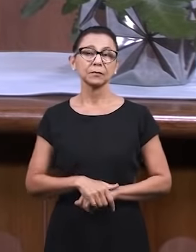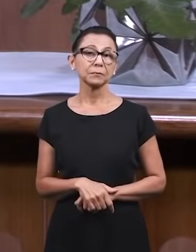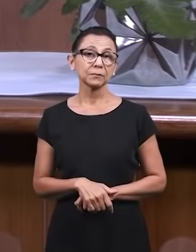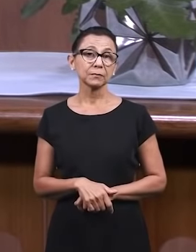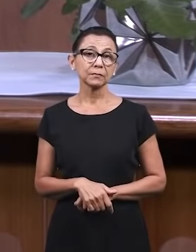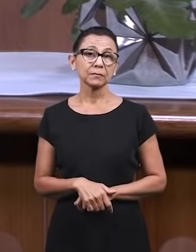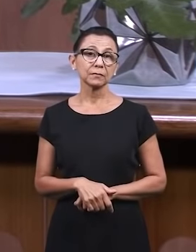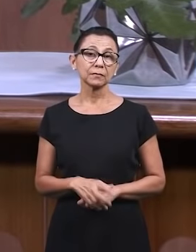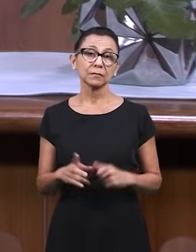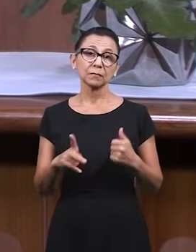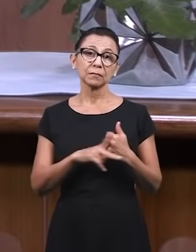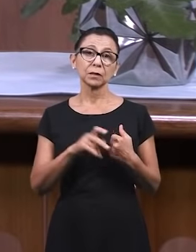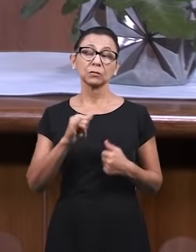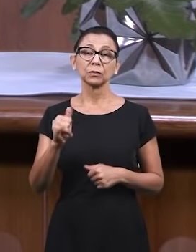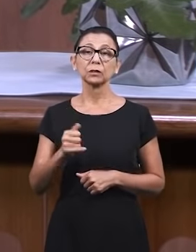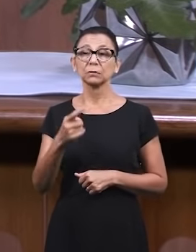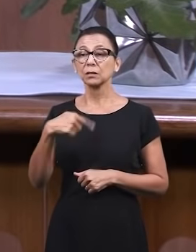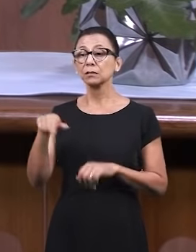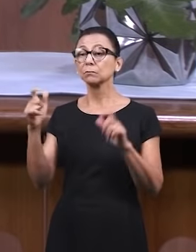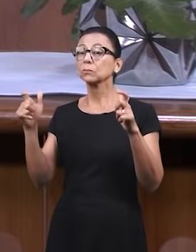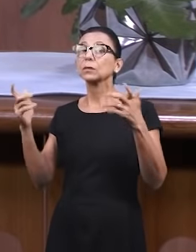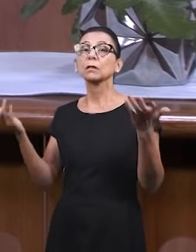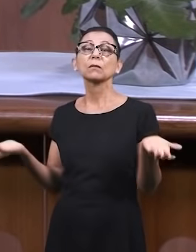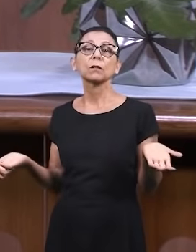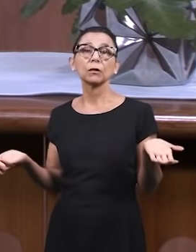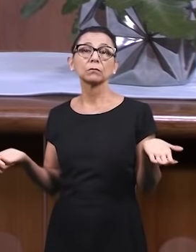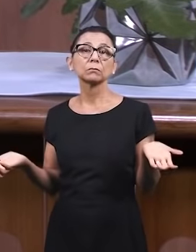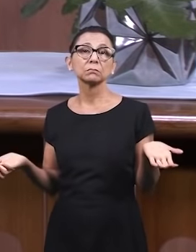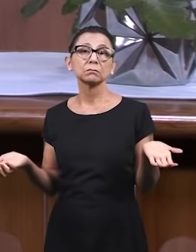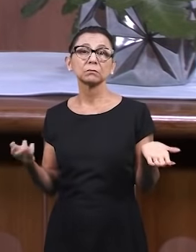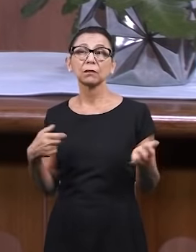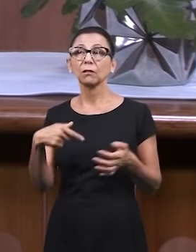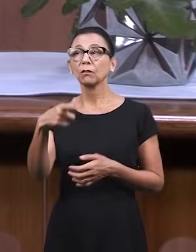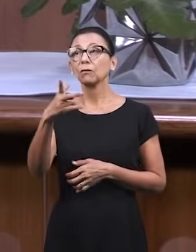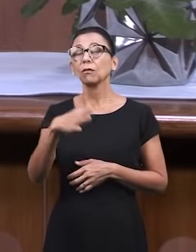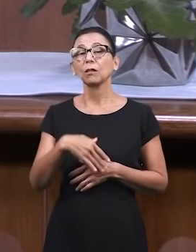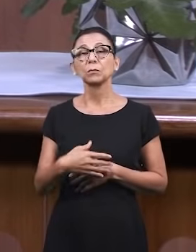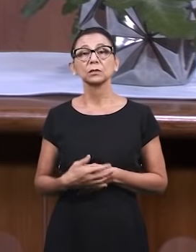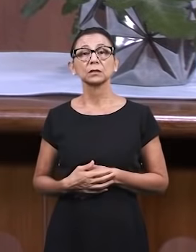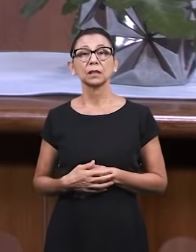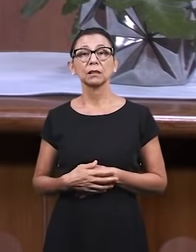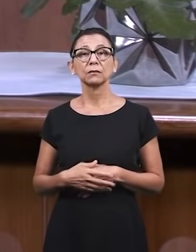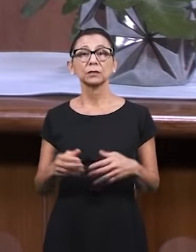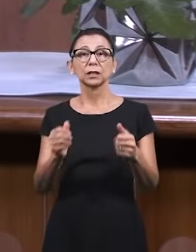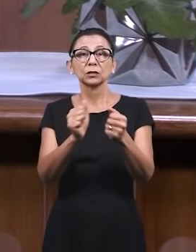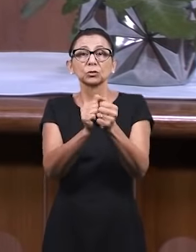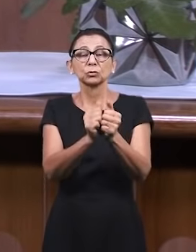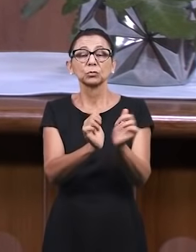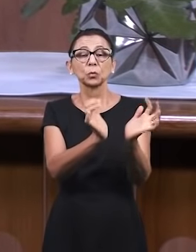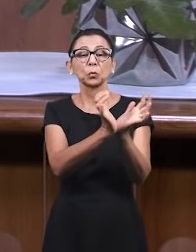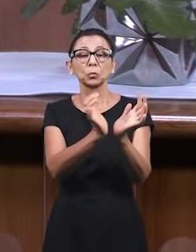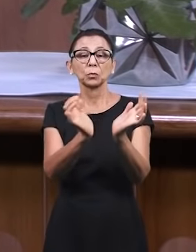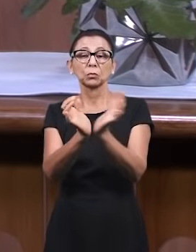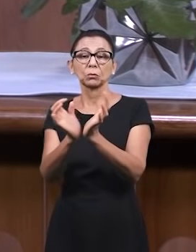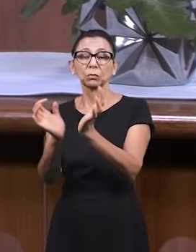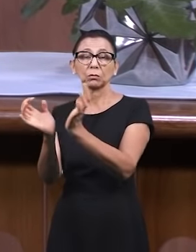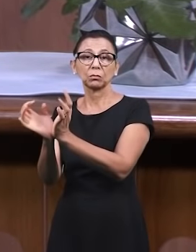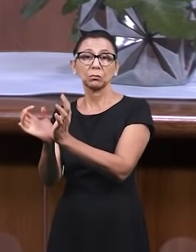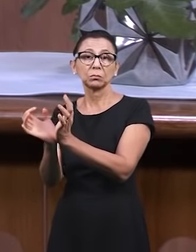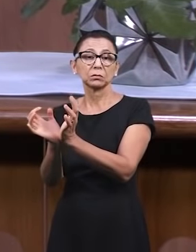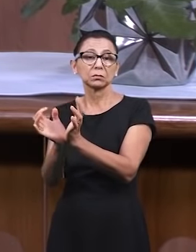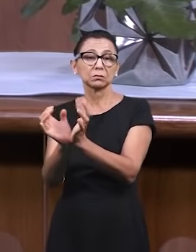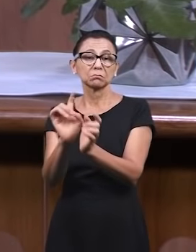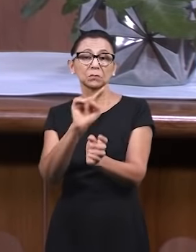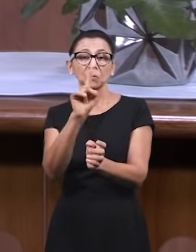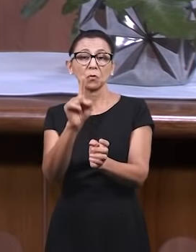Então Pedro falou: para quem iremos? Nós vamos lá para os escribas, nós vamos para os fariseus, nós vamos para os